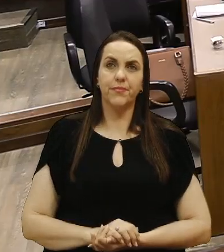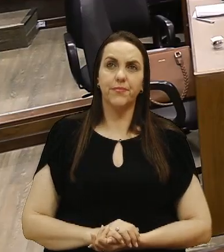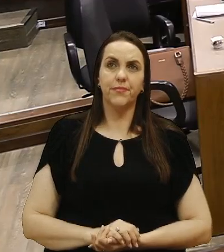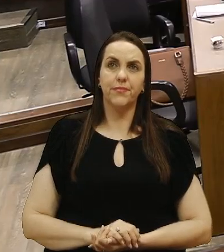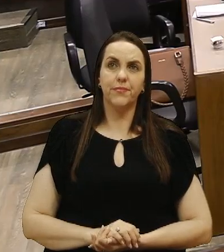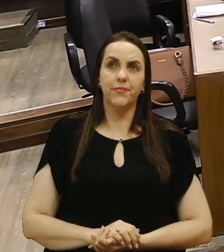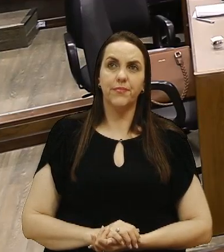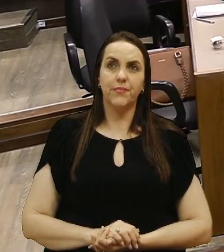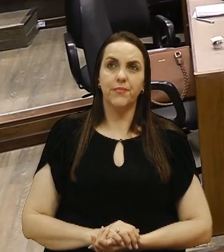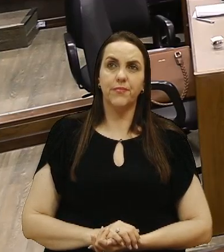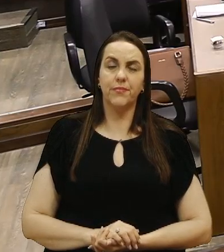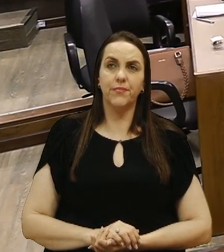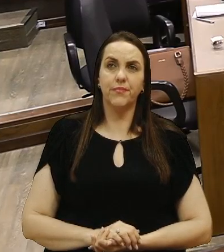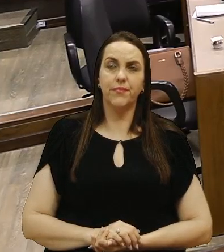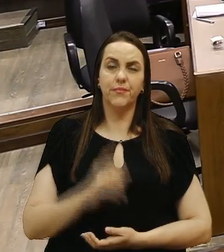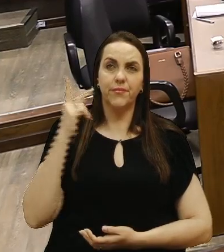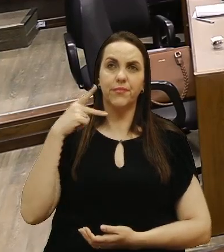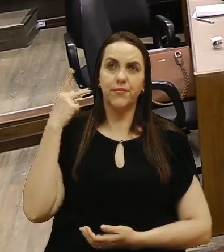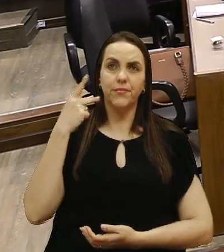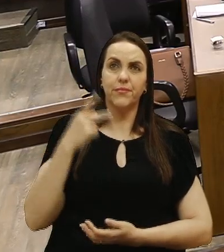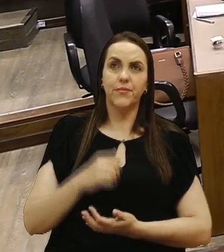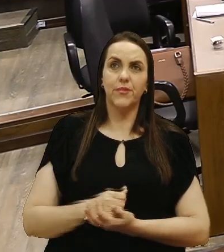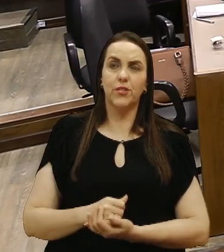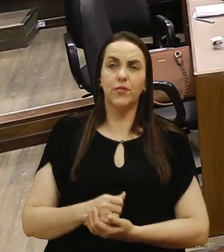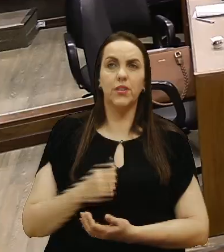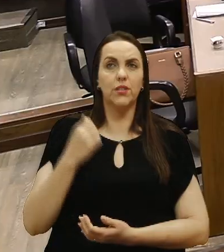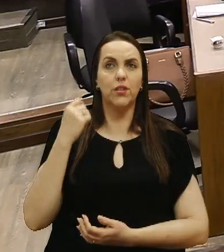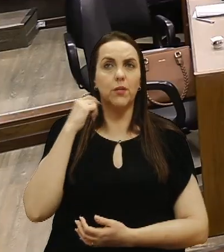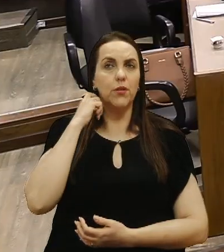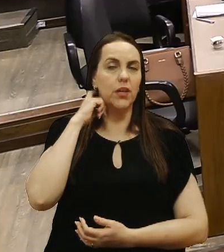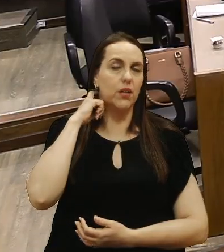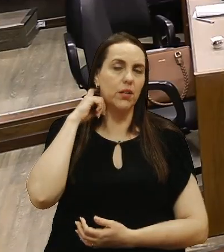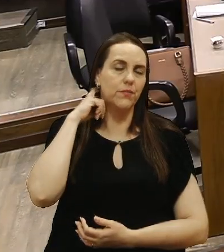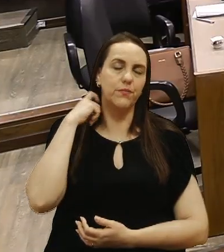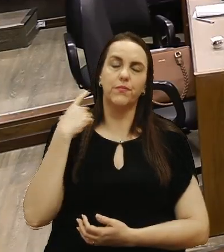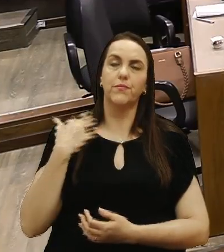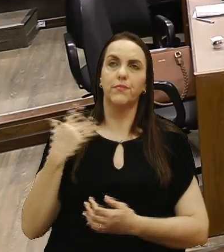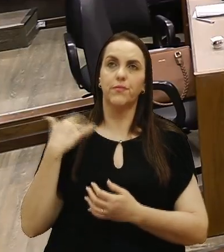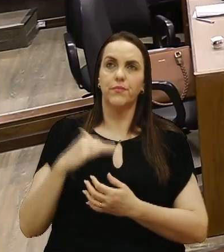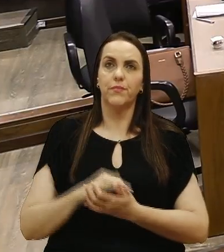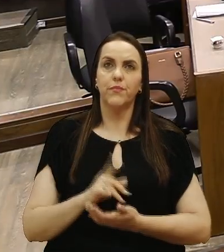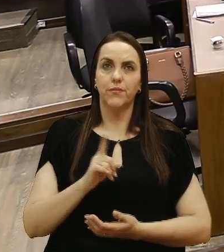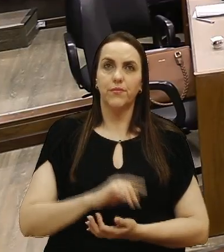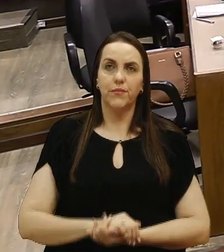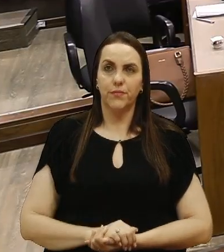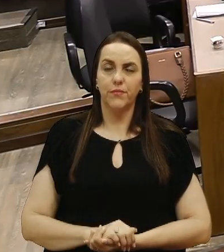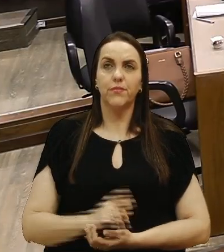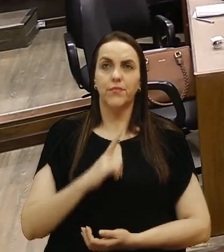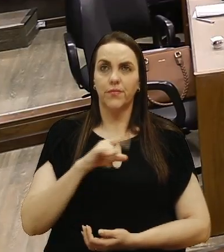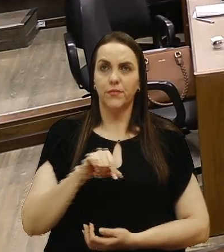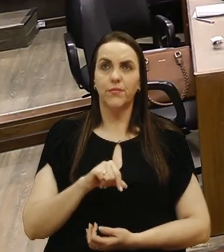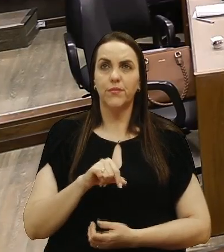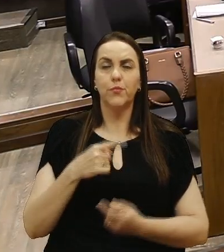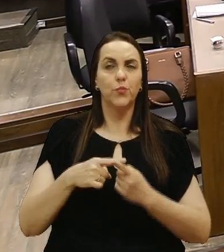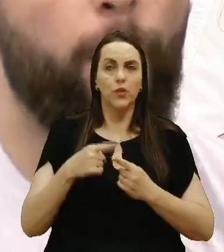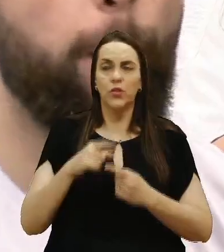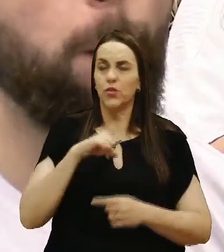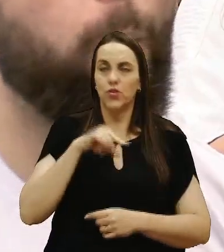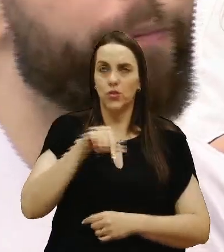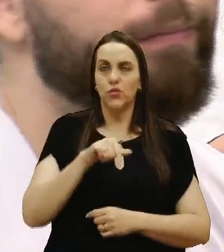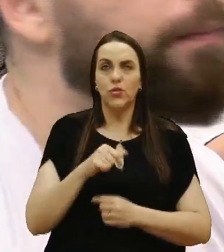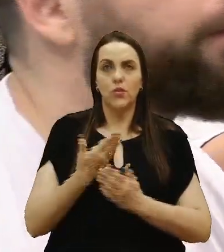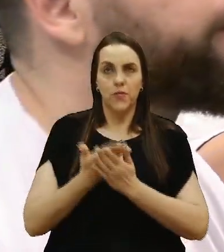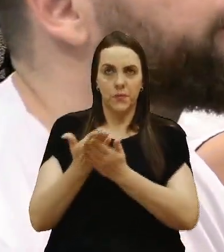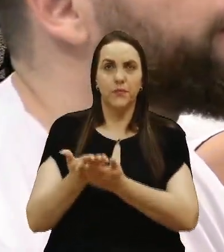Bem rapidamente, vereadora Andressa, a questão dos materiais paliativos nos preocupa muito, porque tínhamos encaminhado